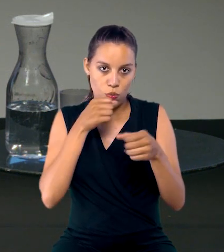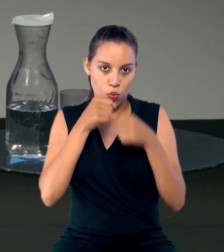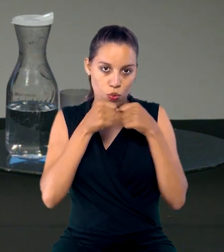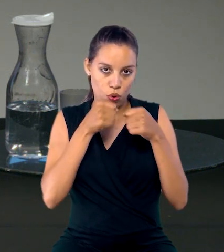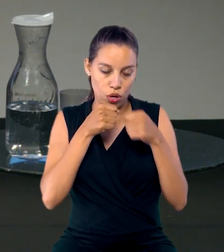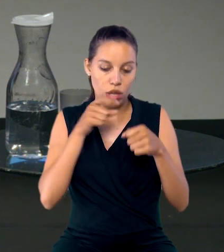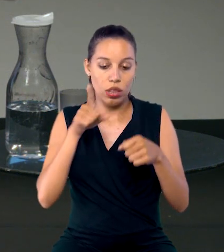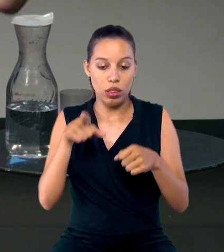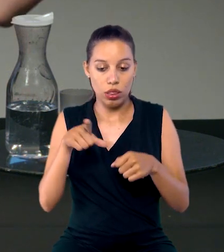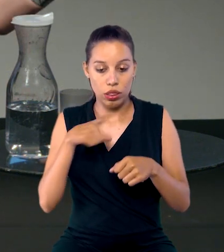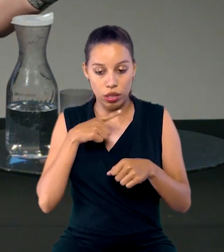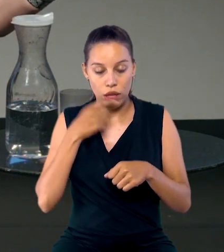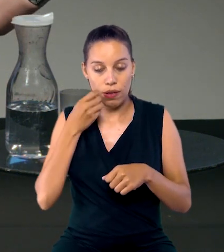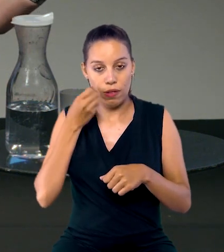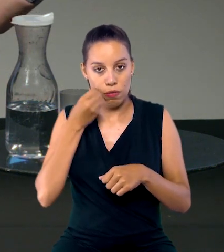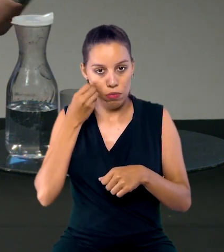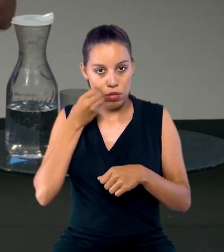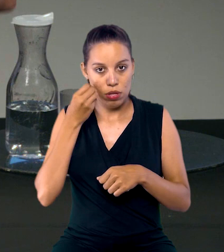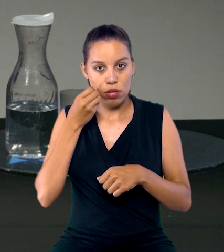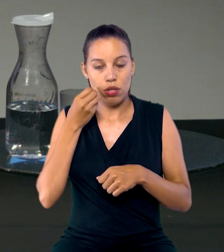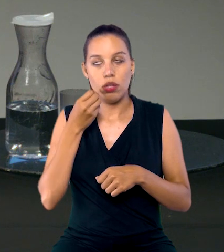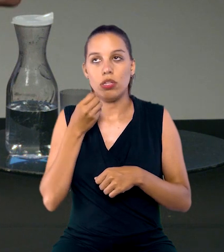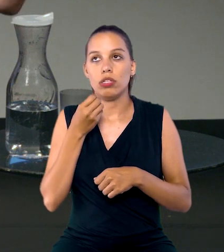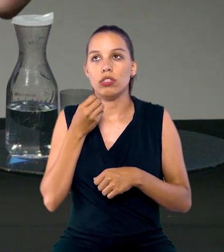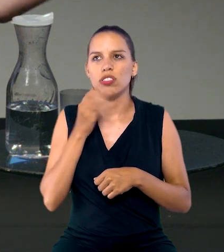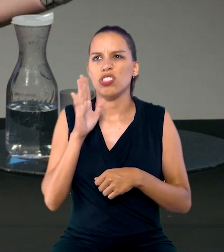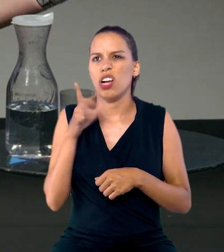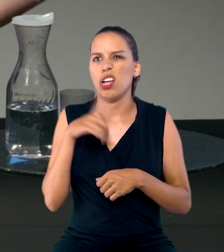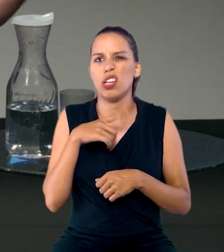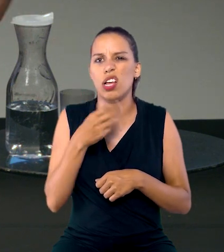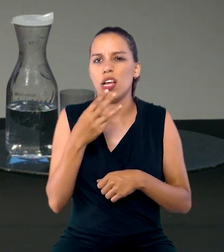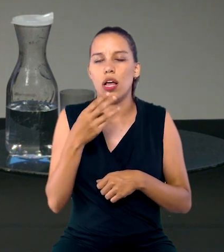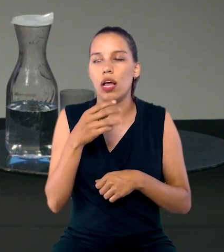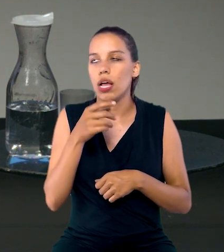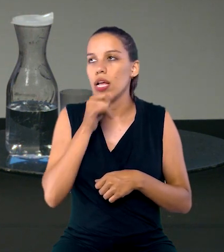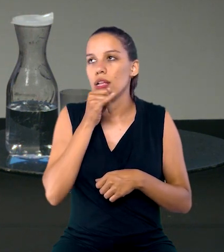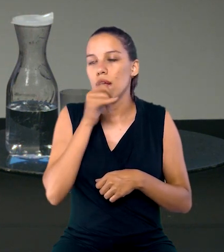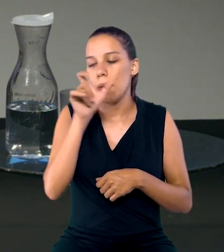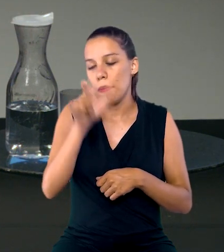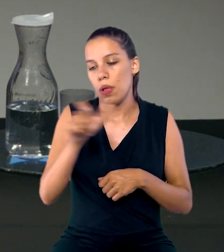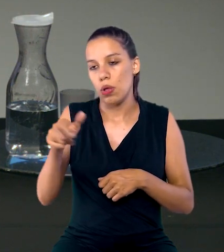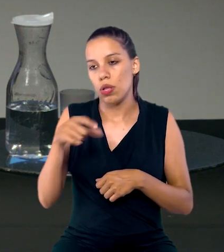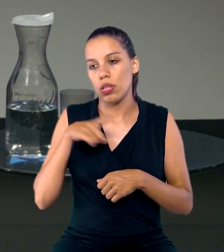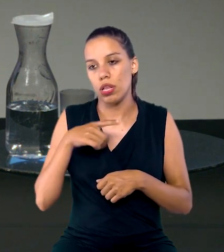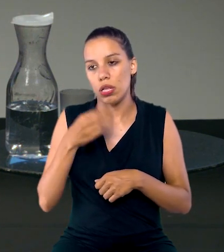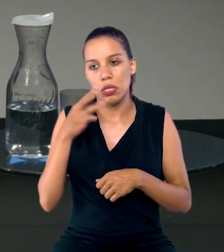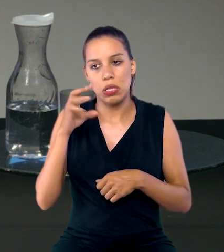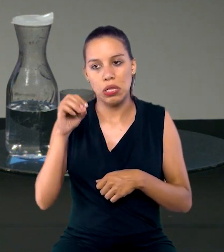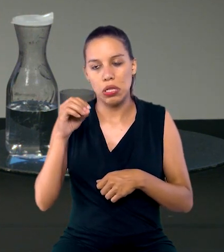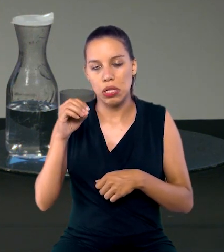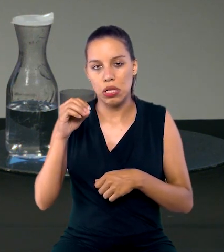que tem a experiência do jornalismo tradicional, todos com mais de 30 anos de profissão ou perto